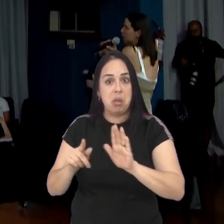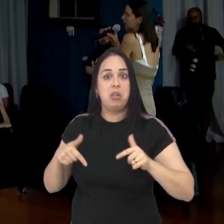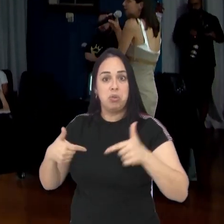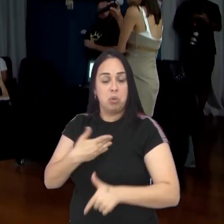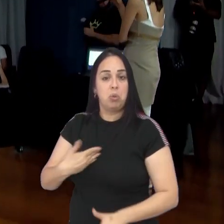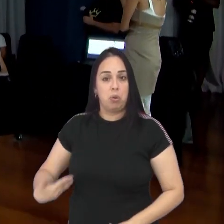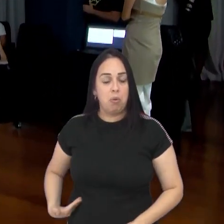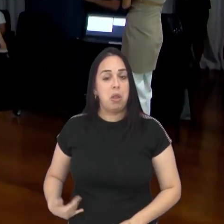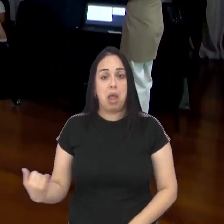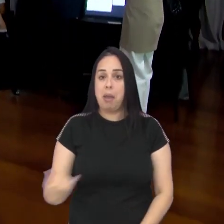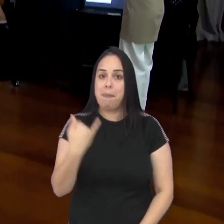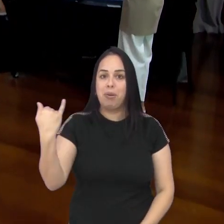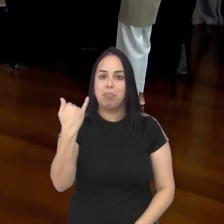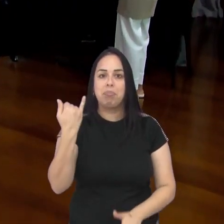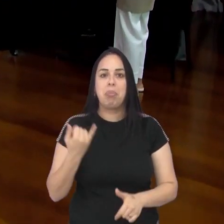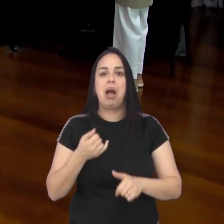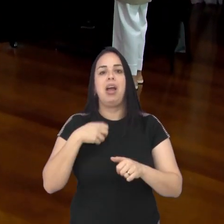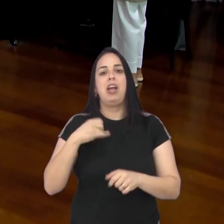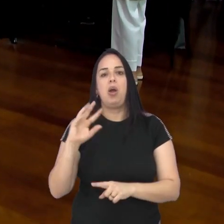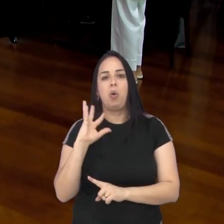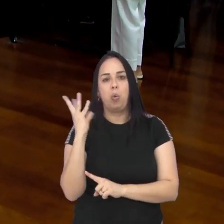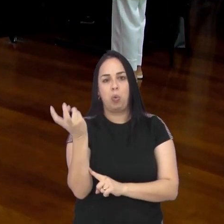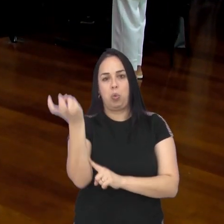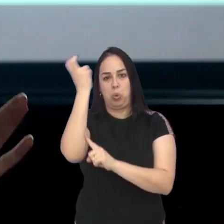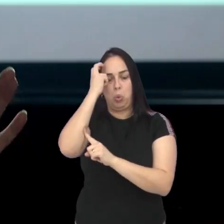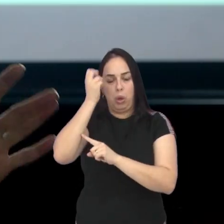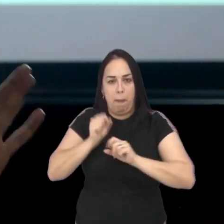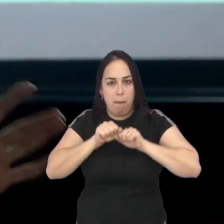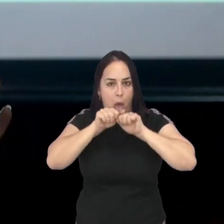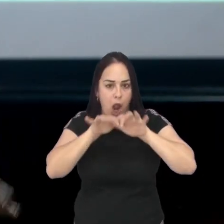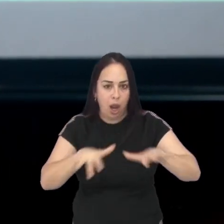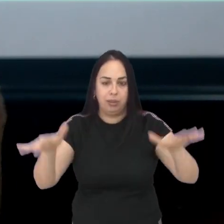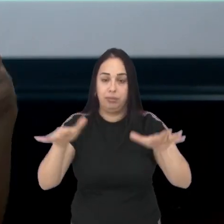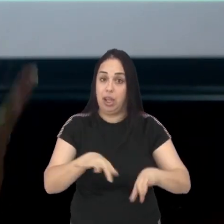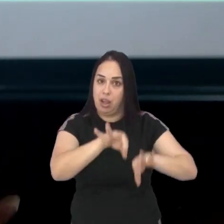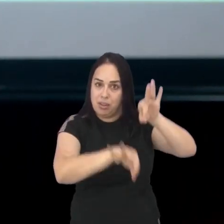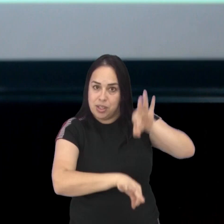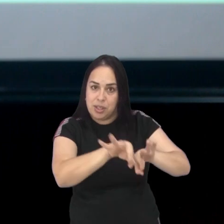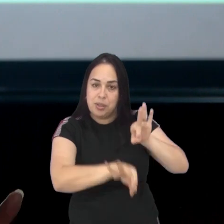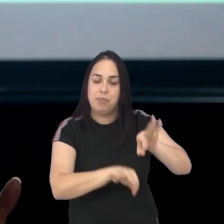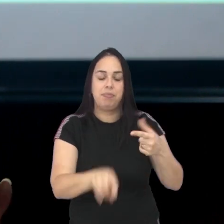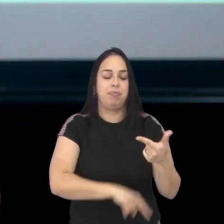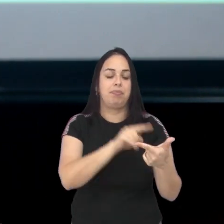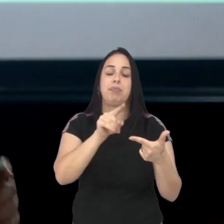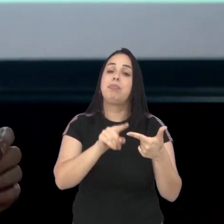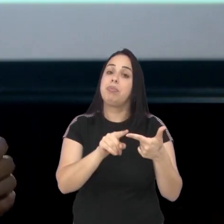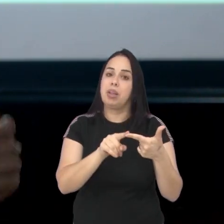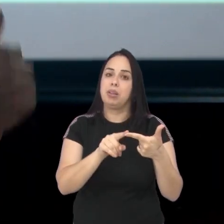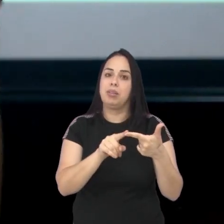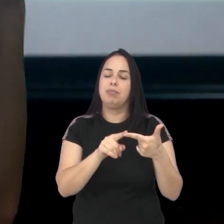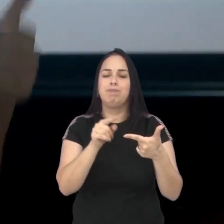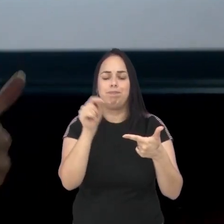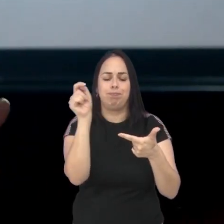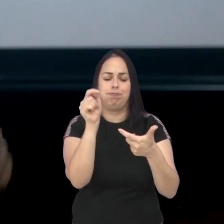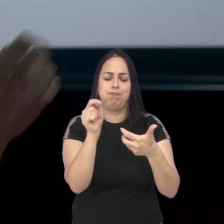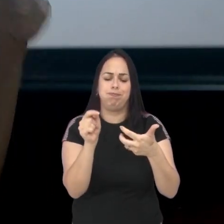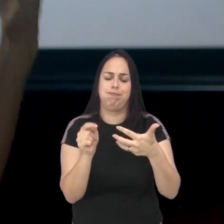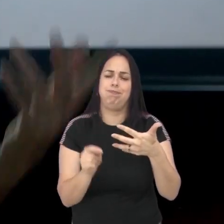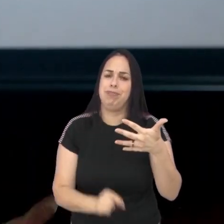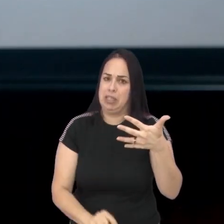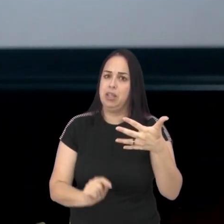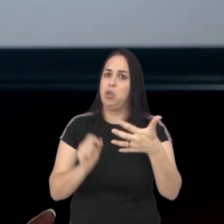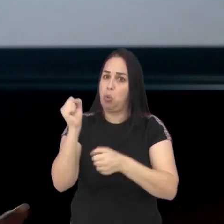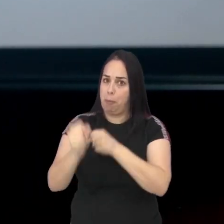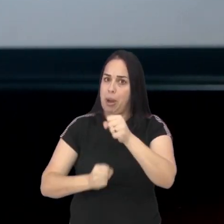política pública para divulgar a cultura no município. Além das oficinas, está previsto ao longo do ano